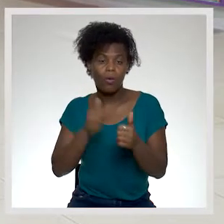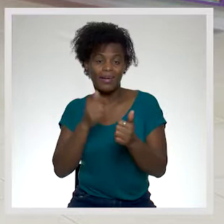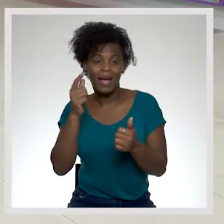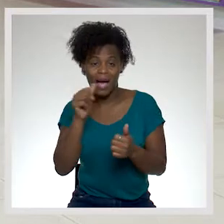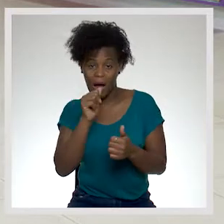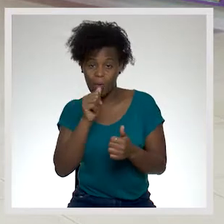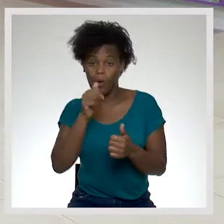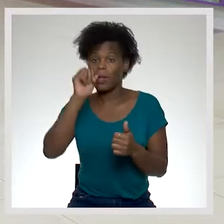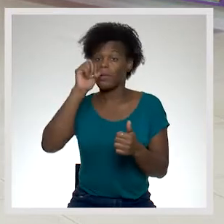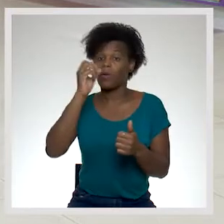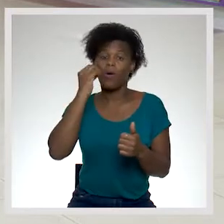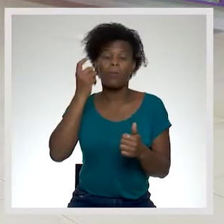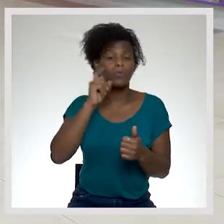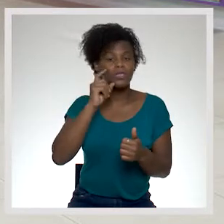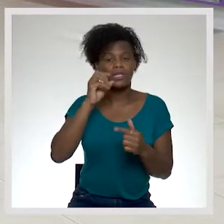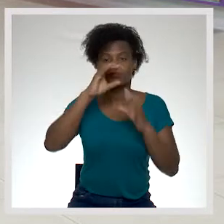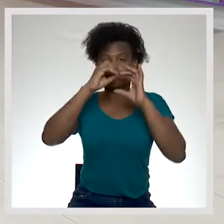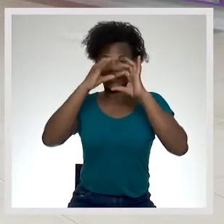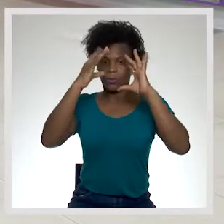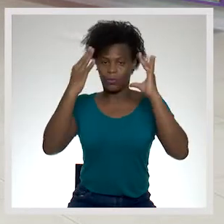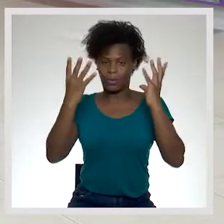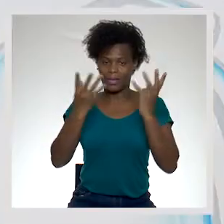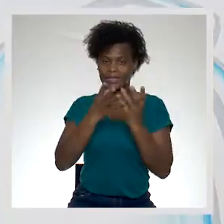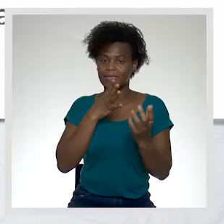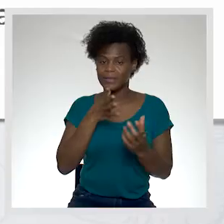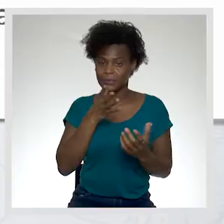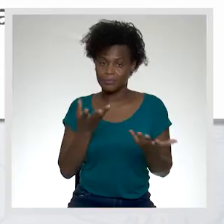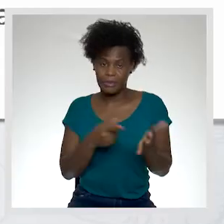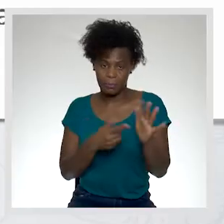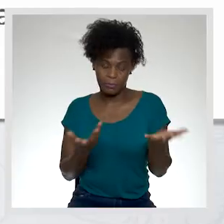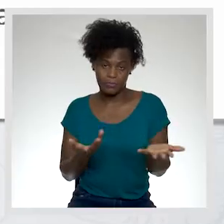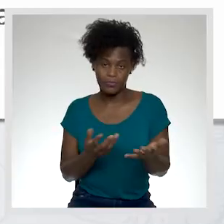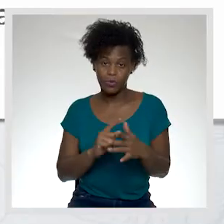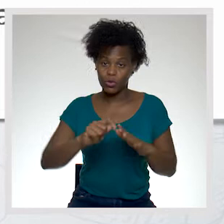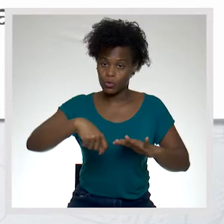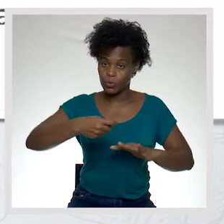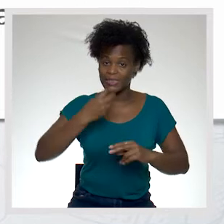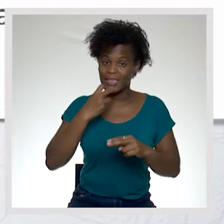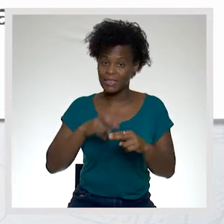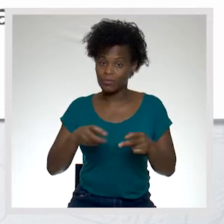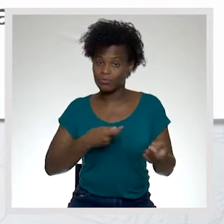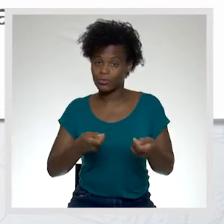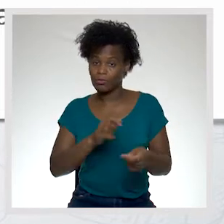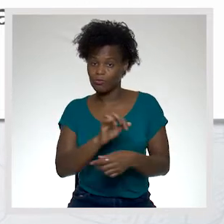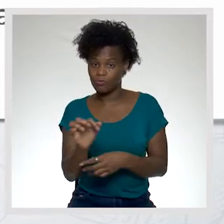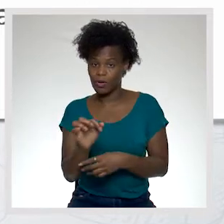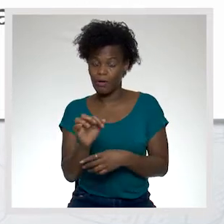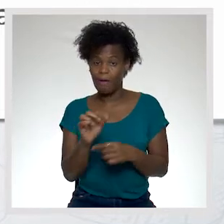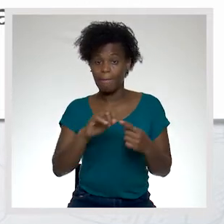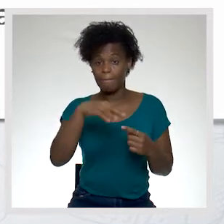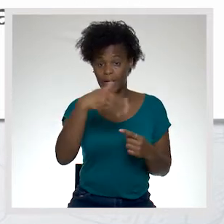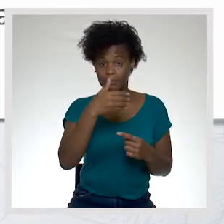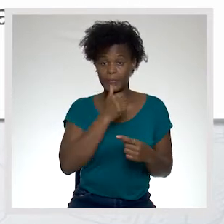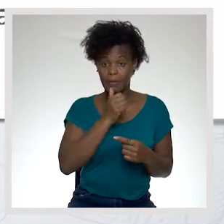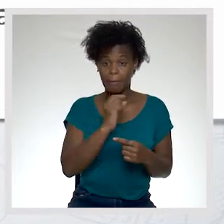devemos conservar a natureza propriamente dita. Os recursos energéticos da sua gestão principal